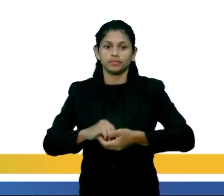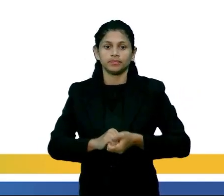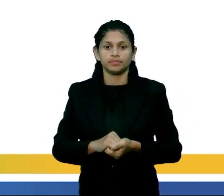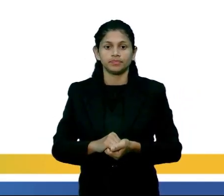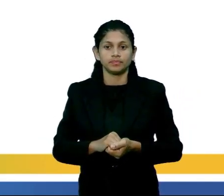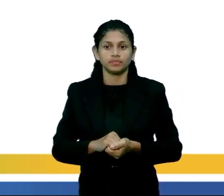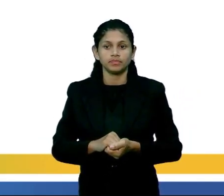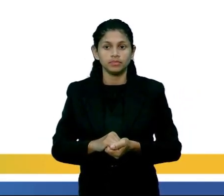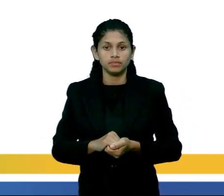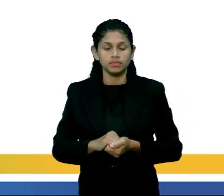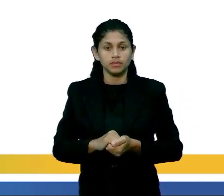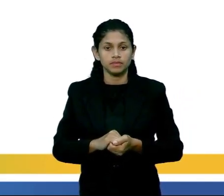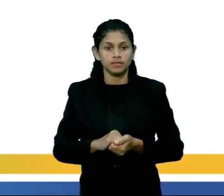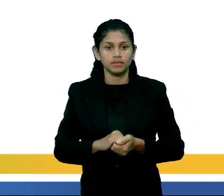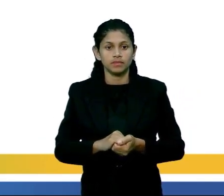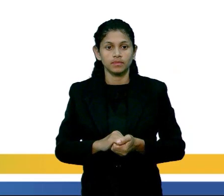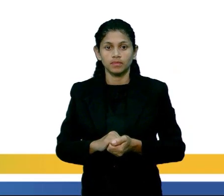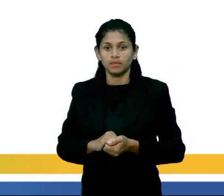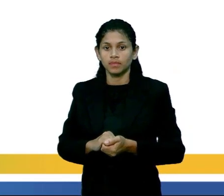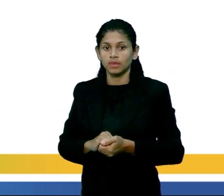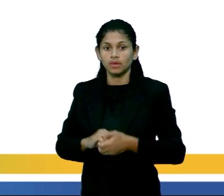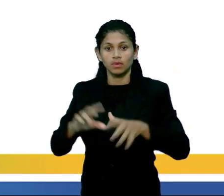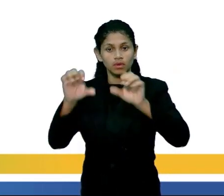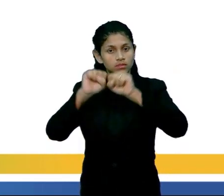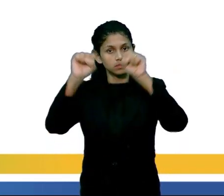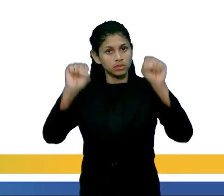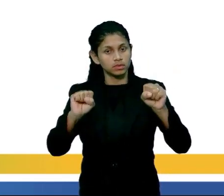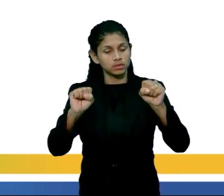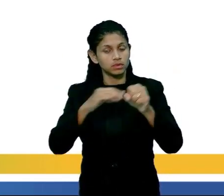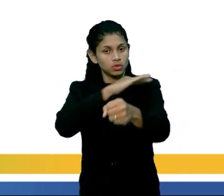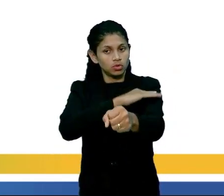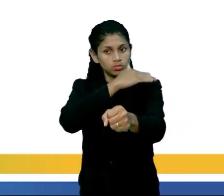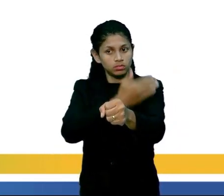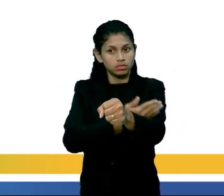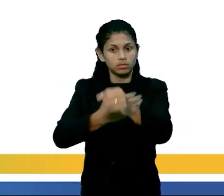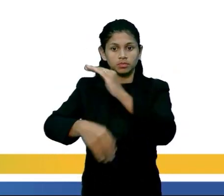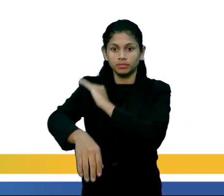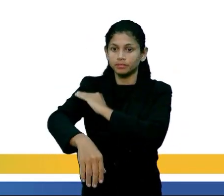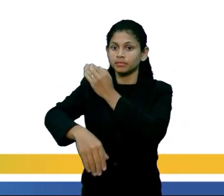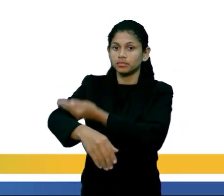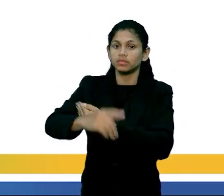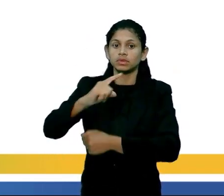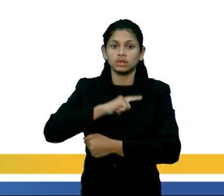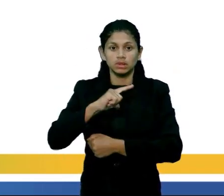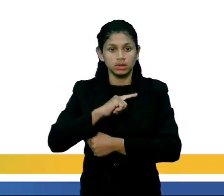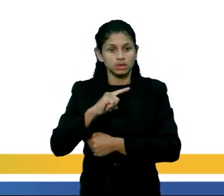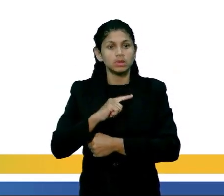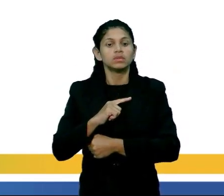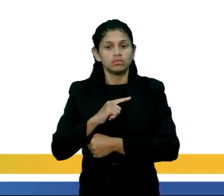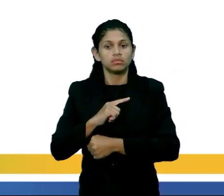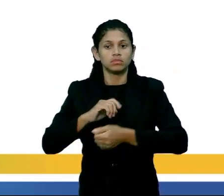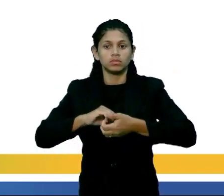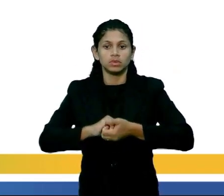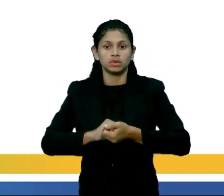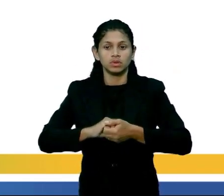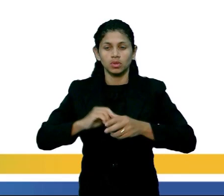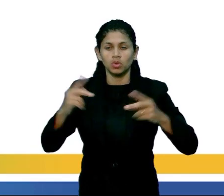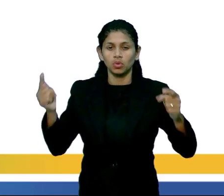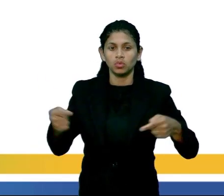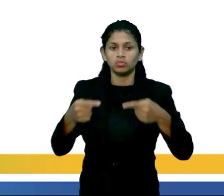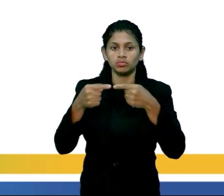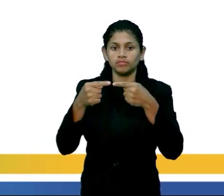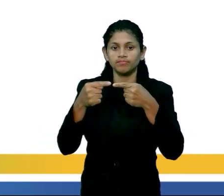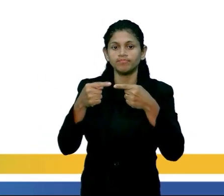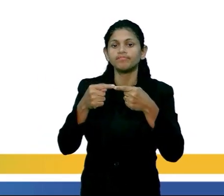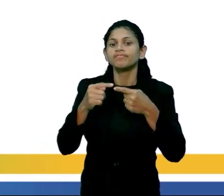o sistema muscular, que são estruturas individualizadas que cruzam uma ou mais articulação pela sua contração e são capazes de